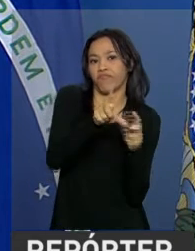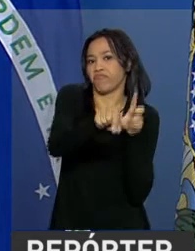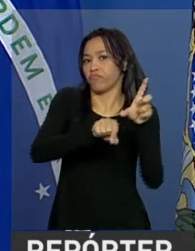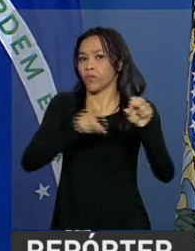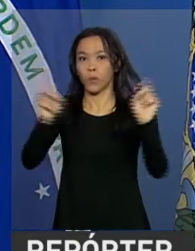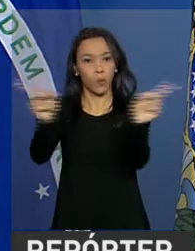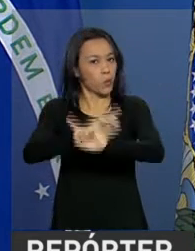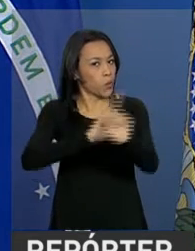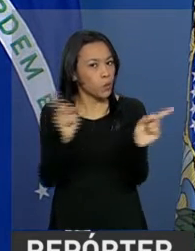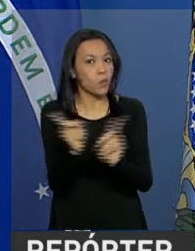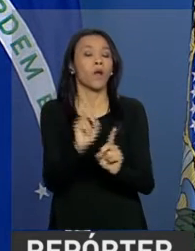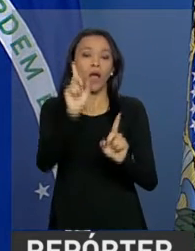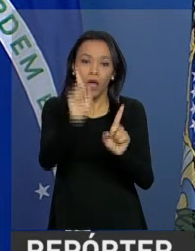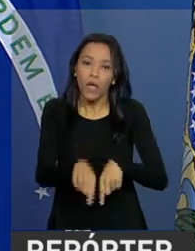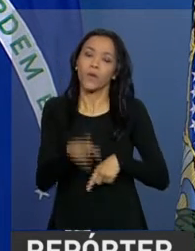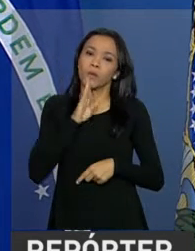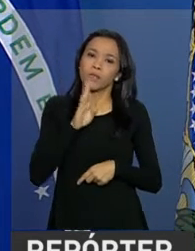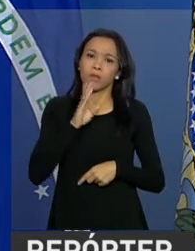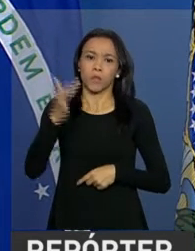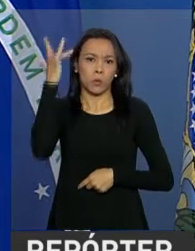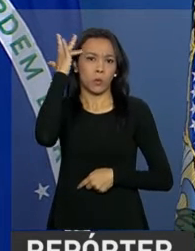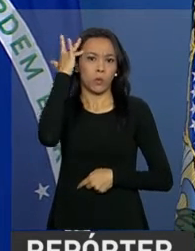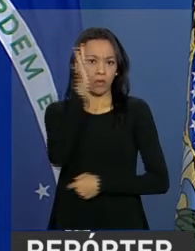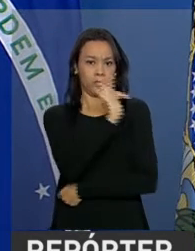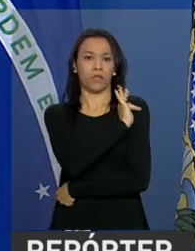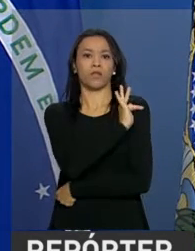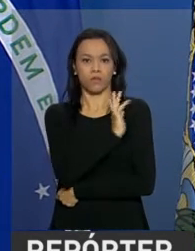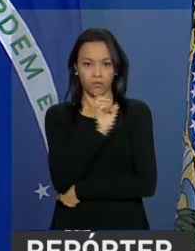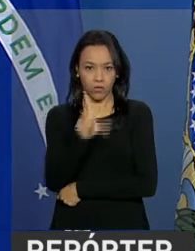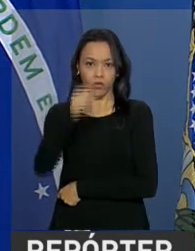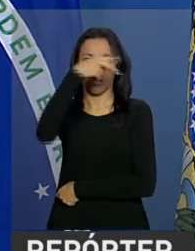seja a qualificação técnica e